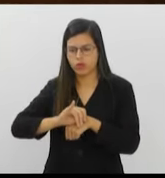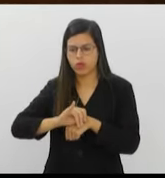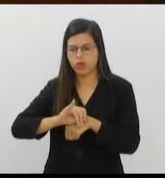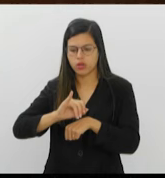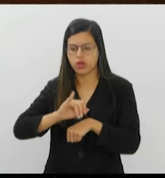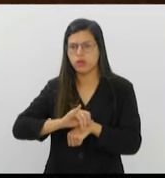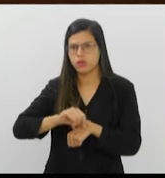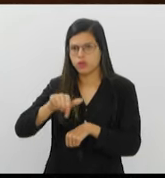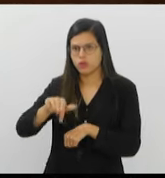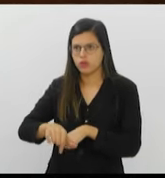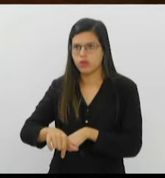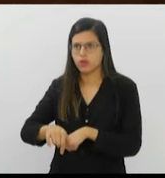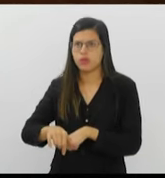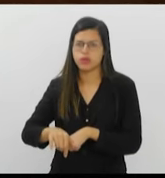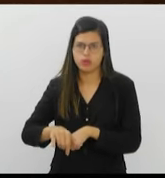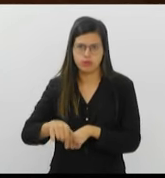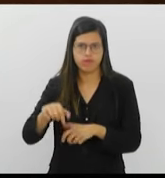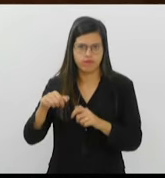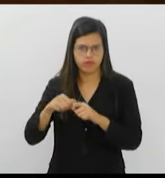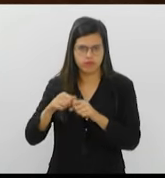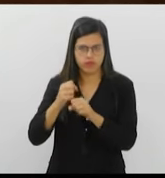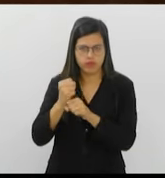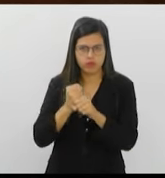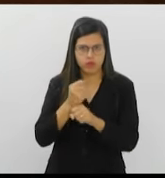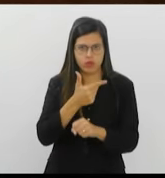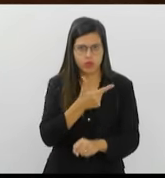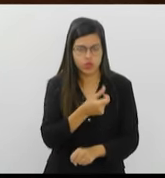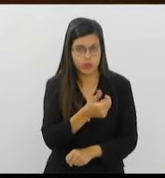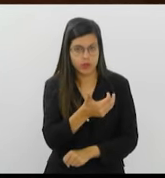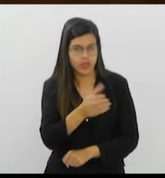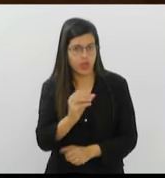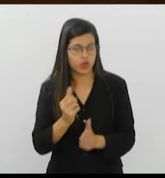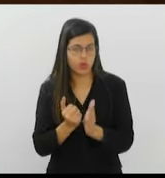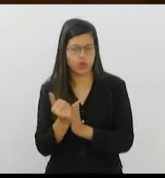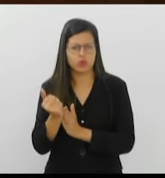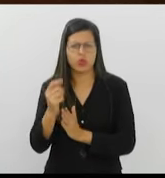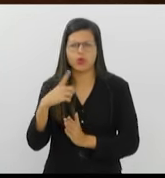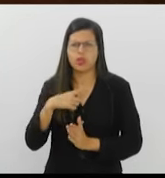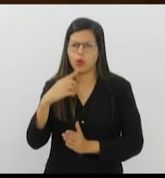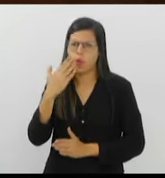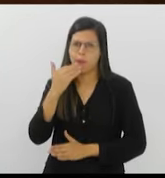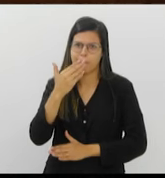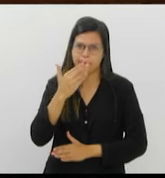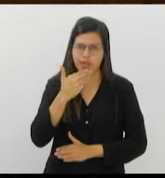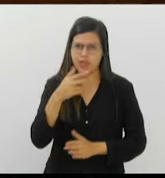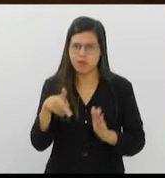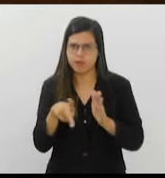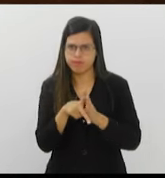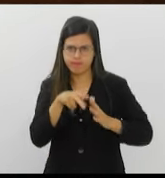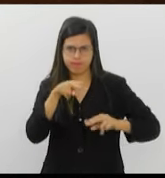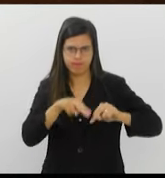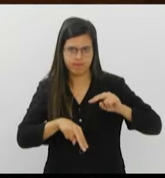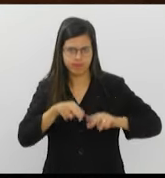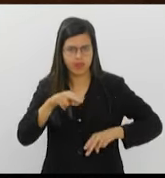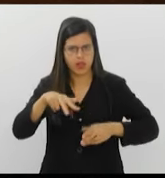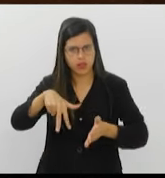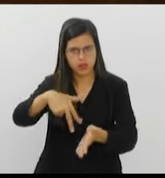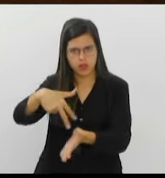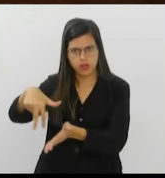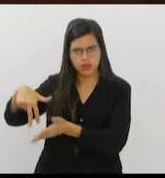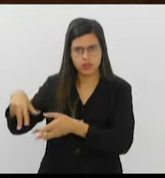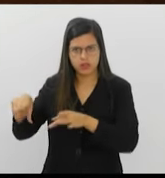Volta Redonda, com comidas típicas, com quadrilhas, inclusive de Campina